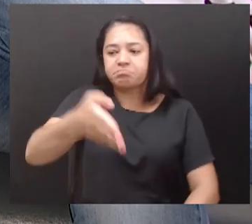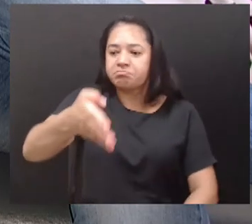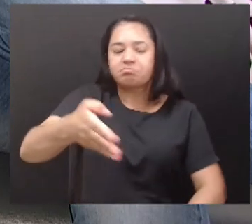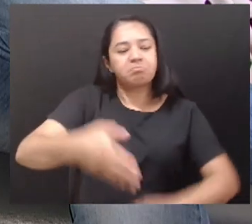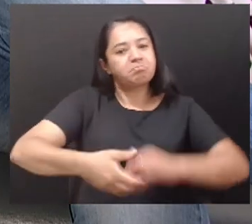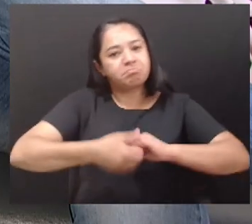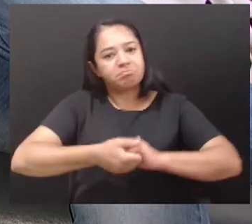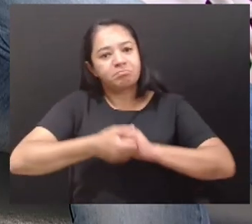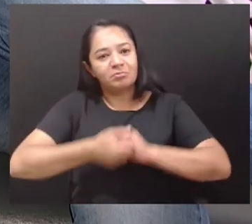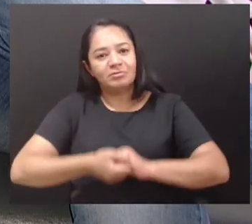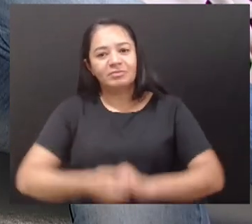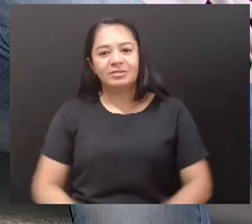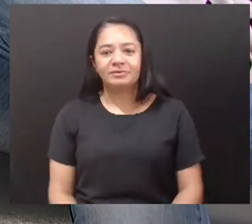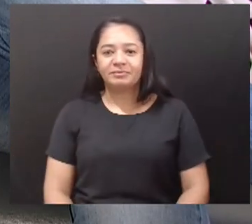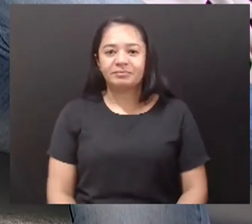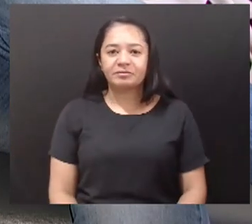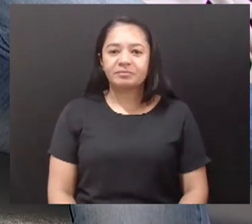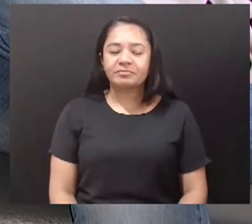ficou nesse salão quanto tempo?